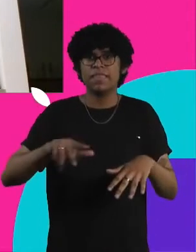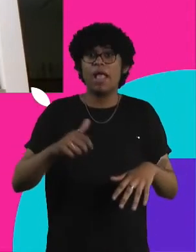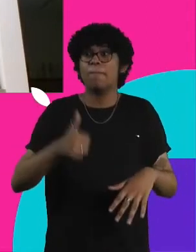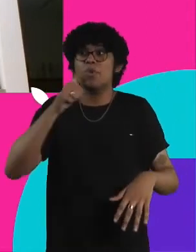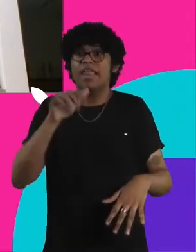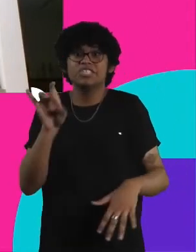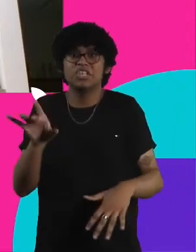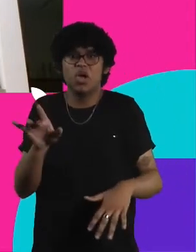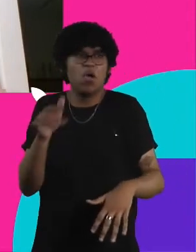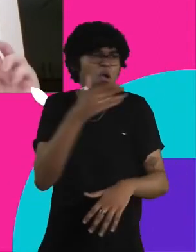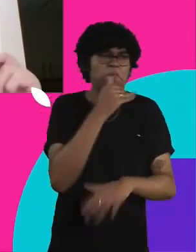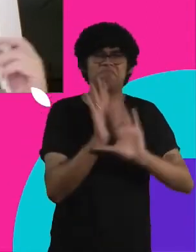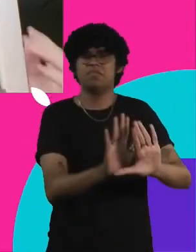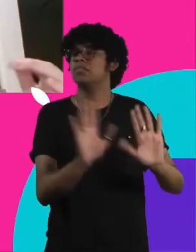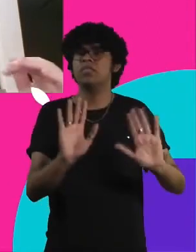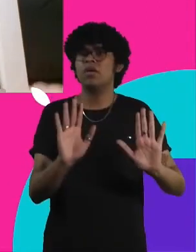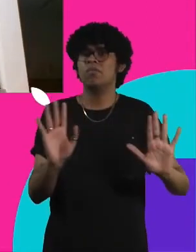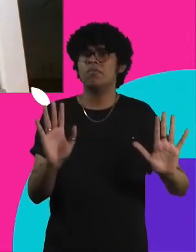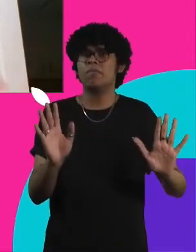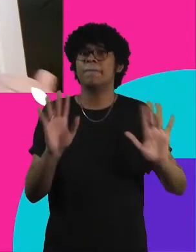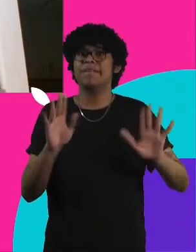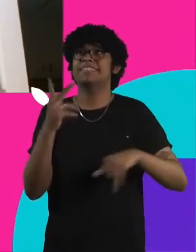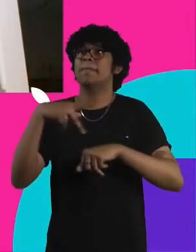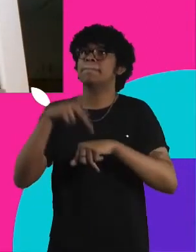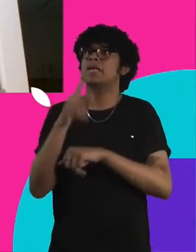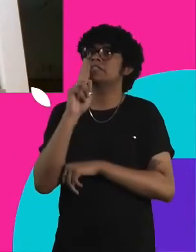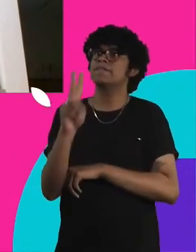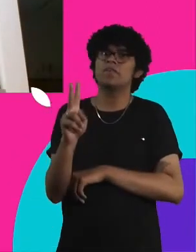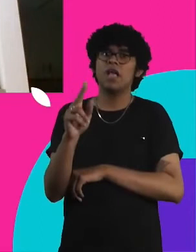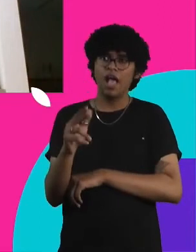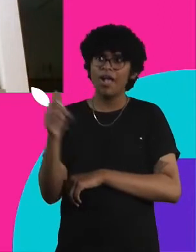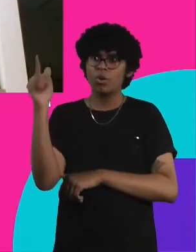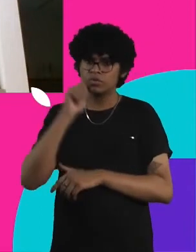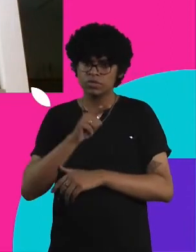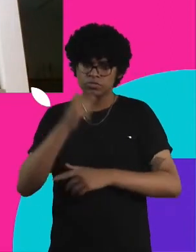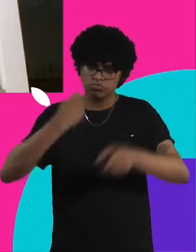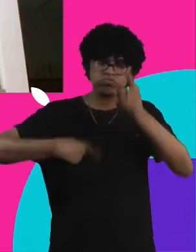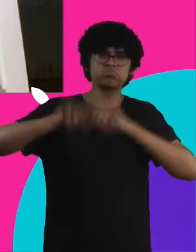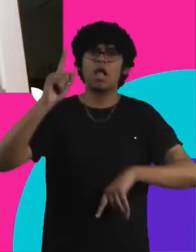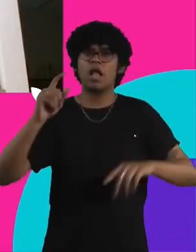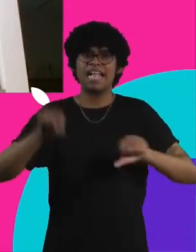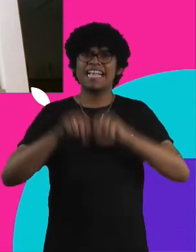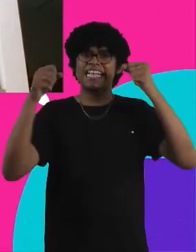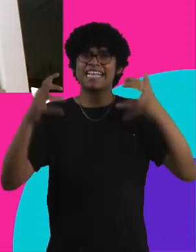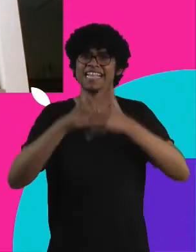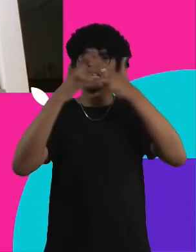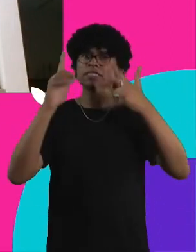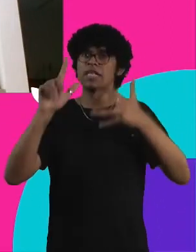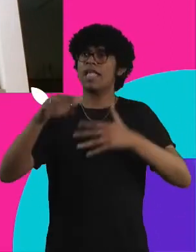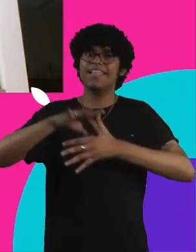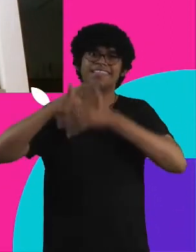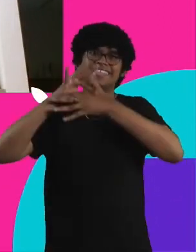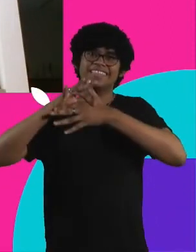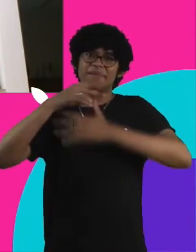você olhar todos os países que se deram melhor ou que conseguiram enfrentar a crise de uma forma melhor, foram países liderados por